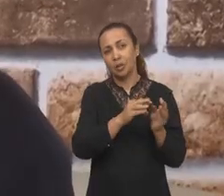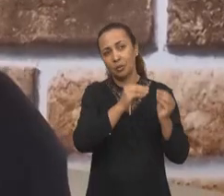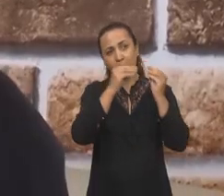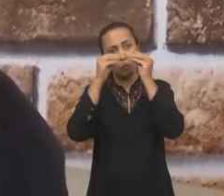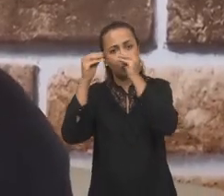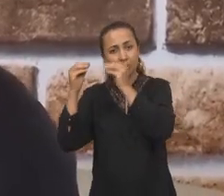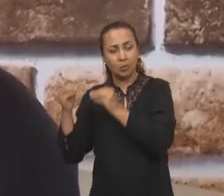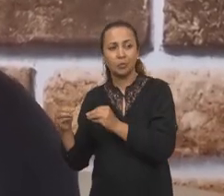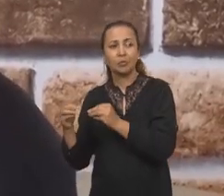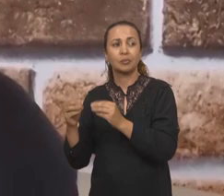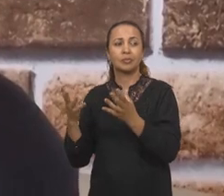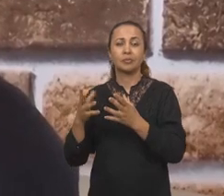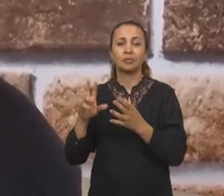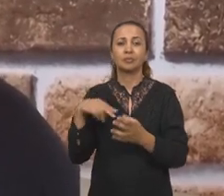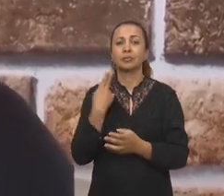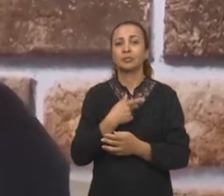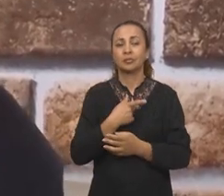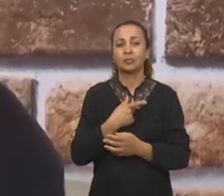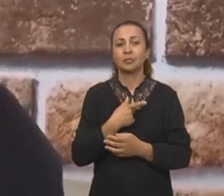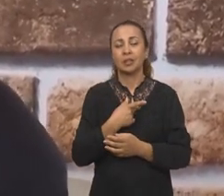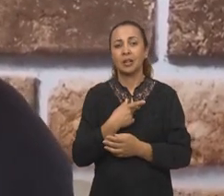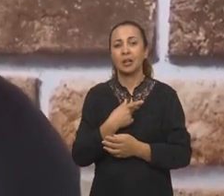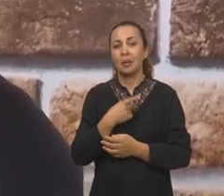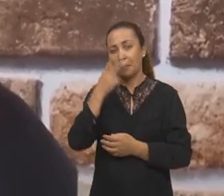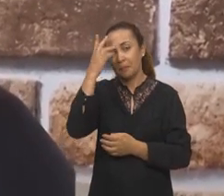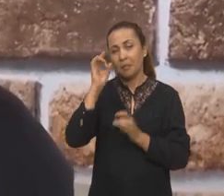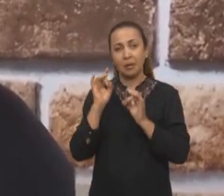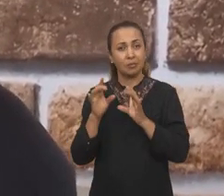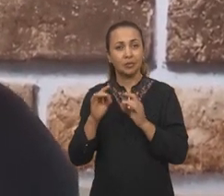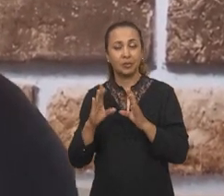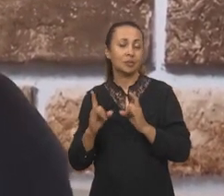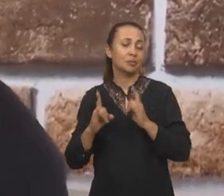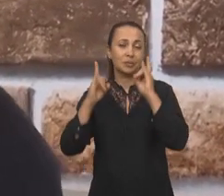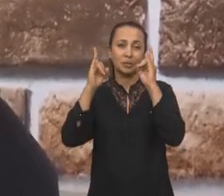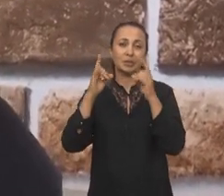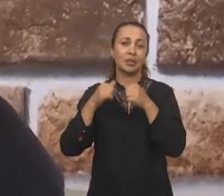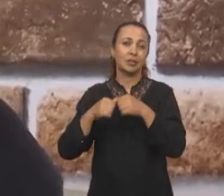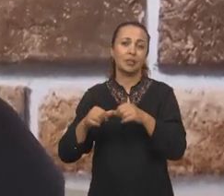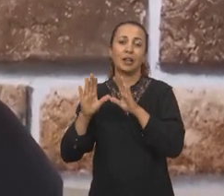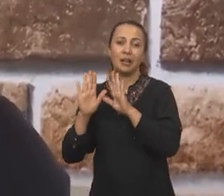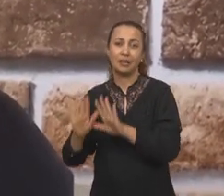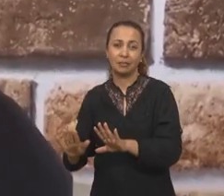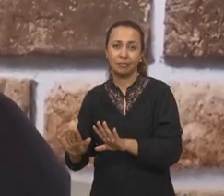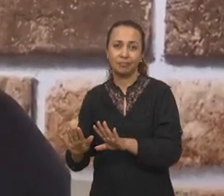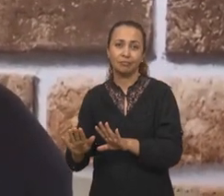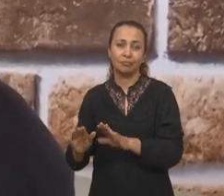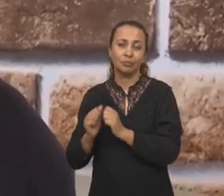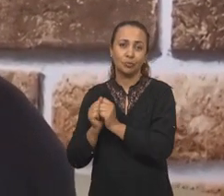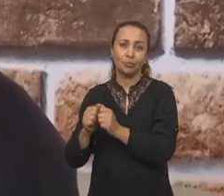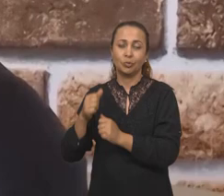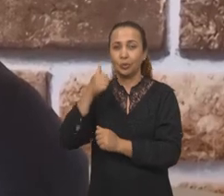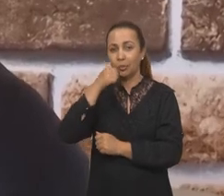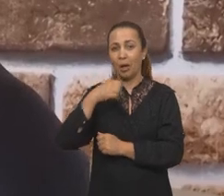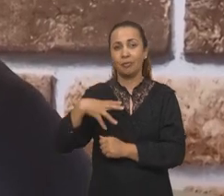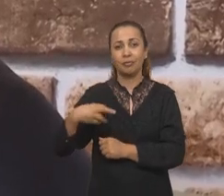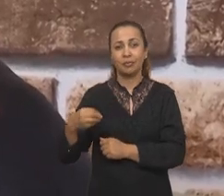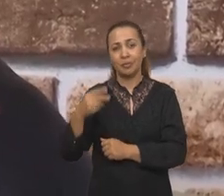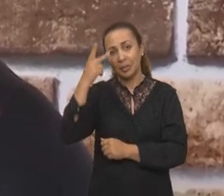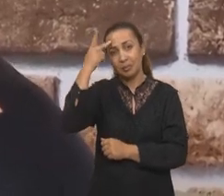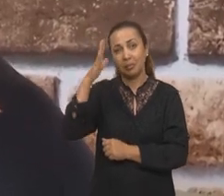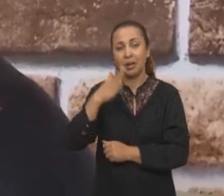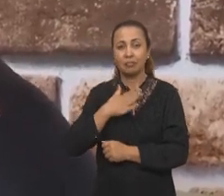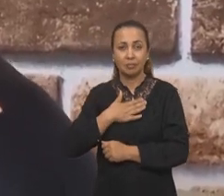cá E aí agora a gente tá dele para vender o apartamento e e vou ficar definitivo aqui que